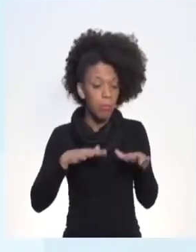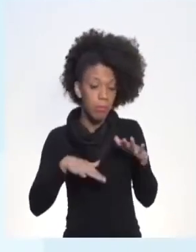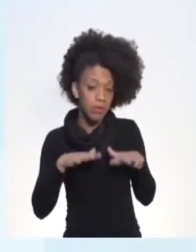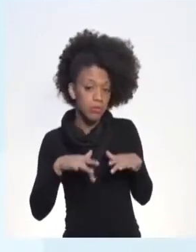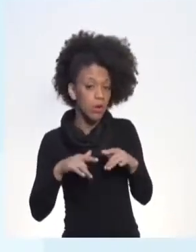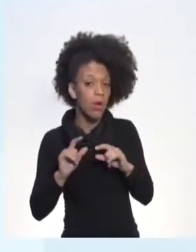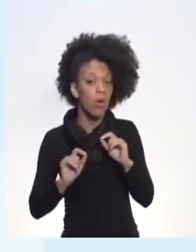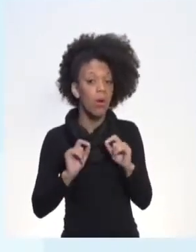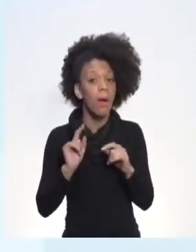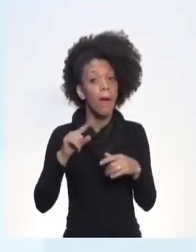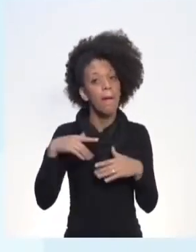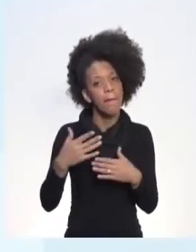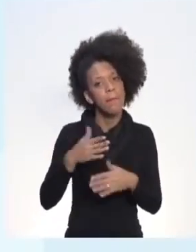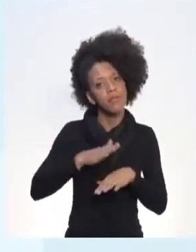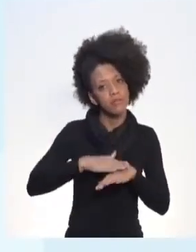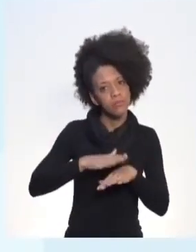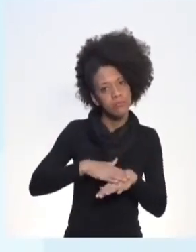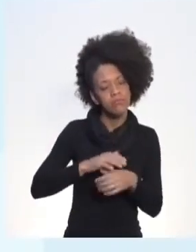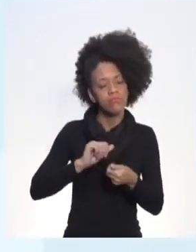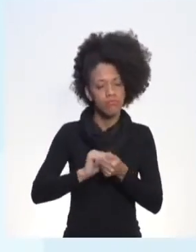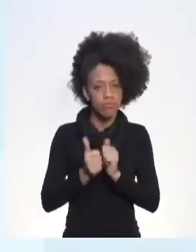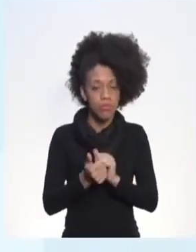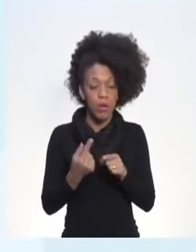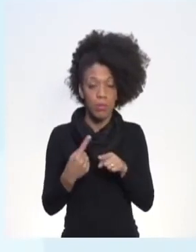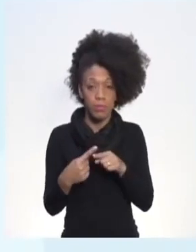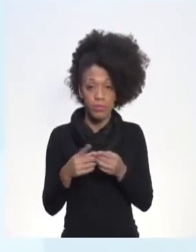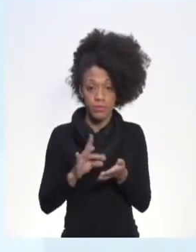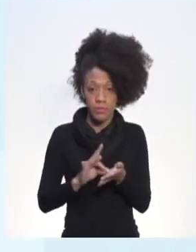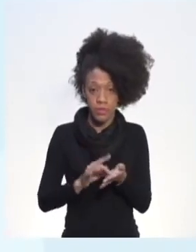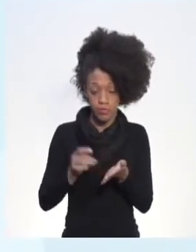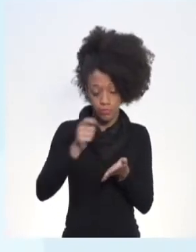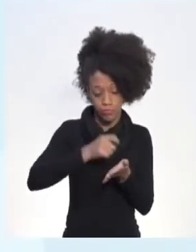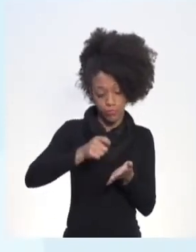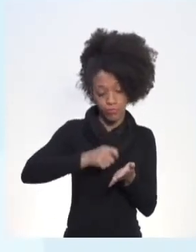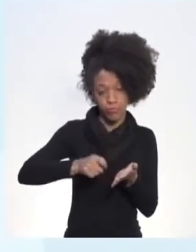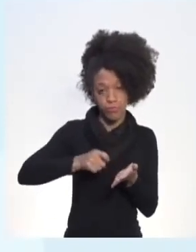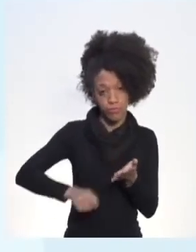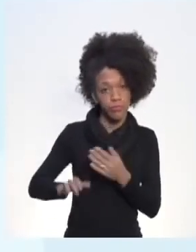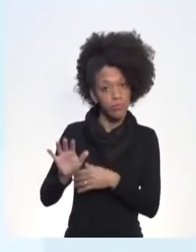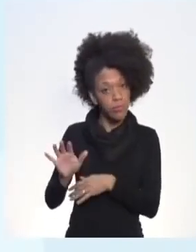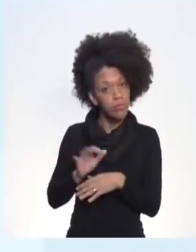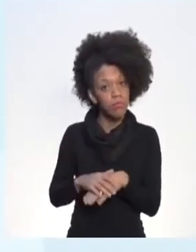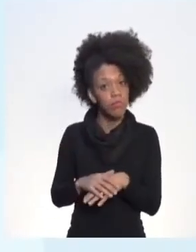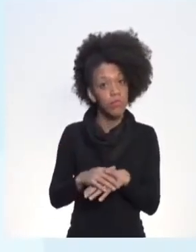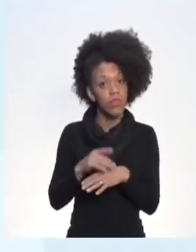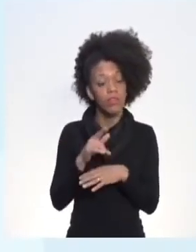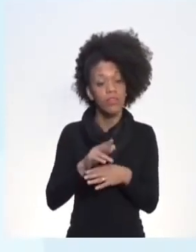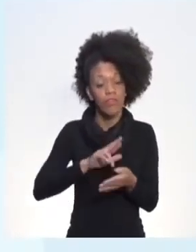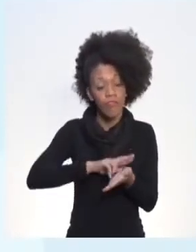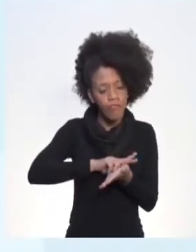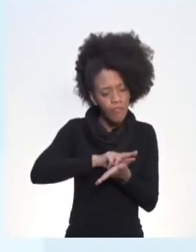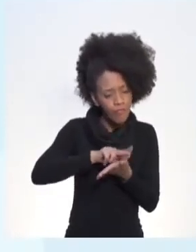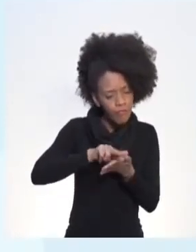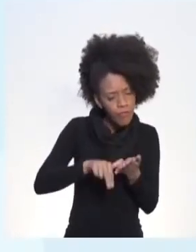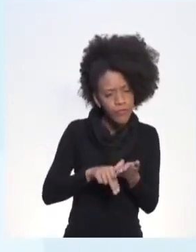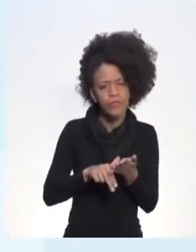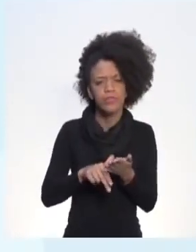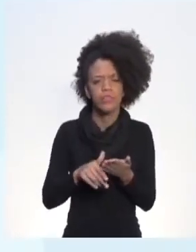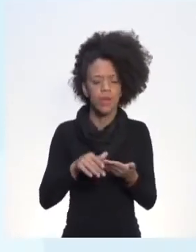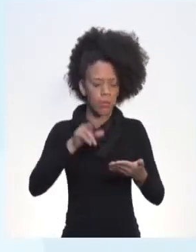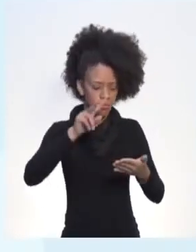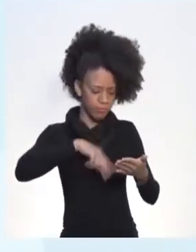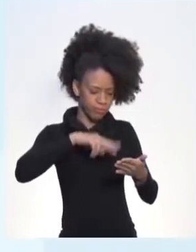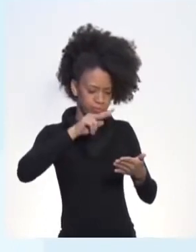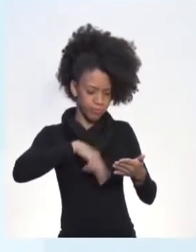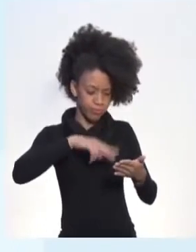alguma coisa para poder produzir. Que, na verdade, a escrita é isso. A escrita é você várias vezes pega o seu texto, enquanto